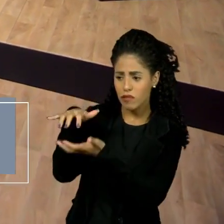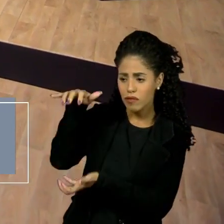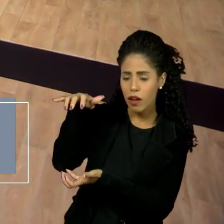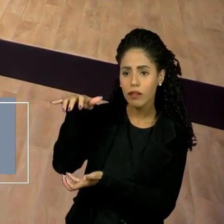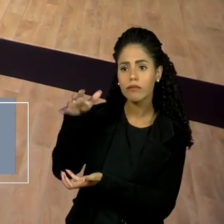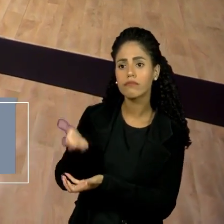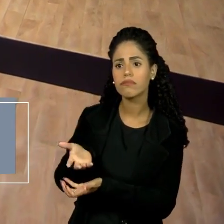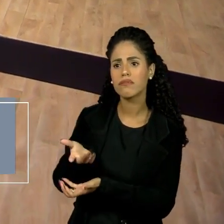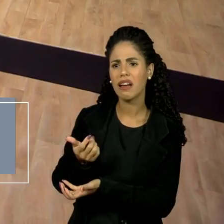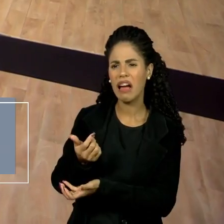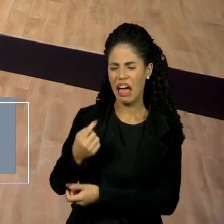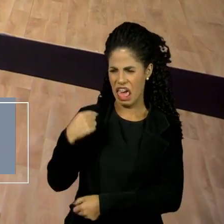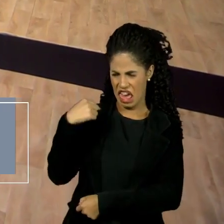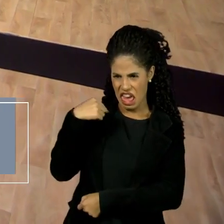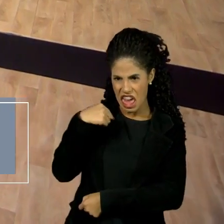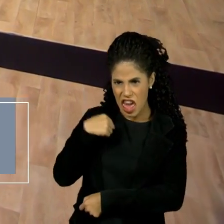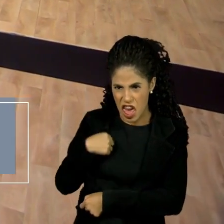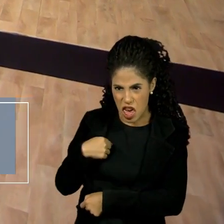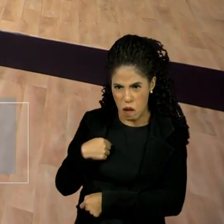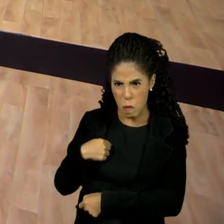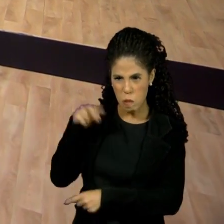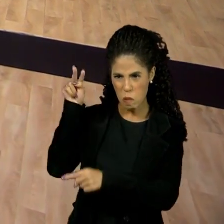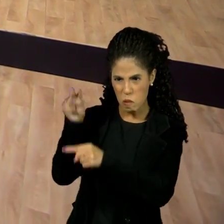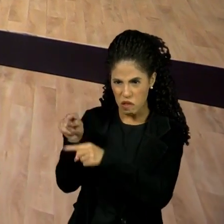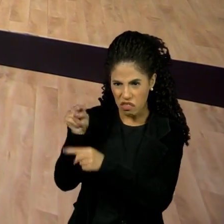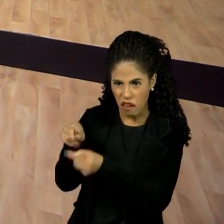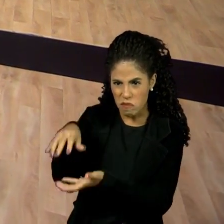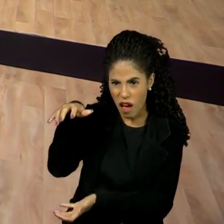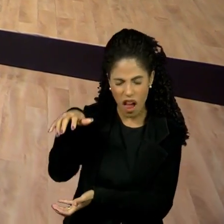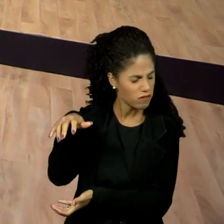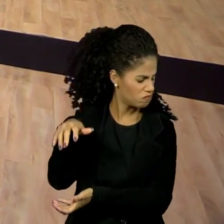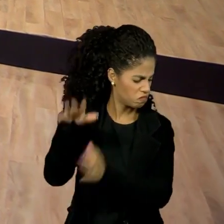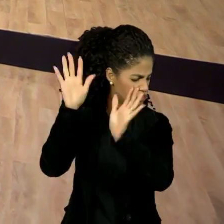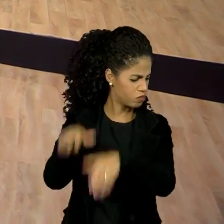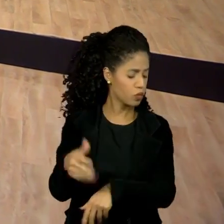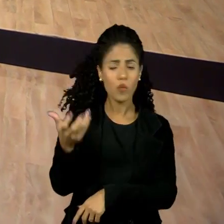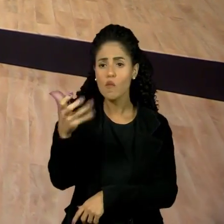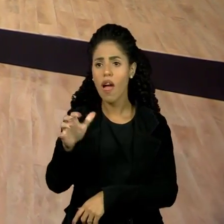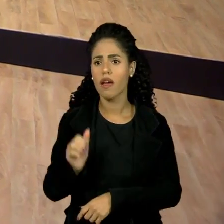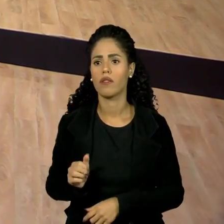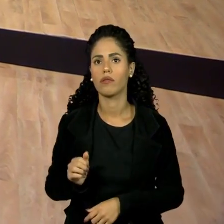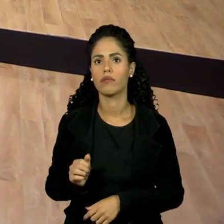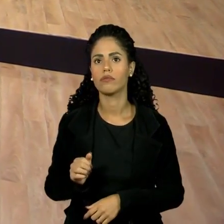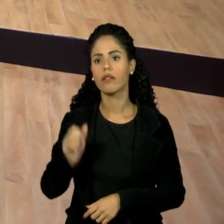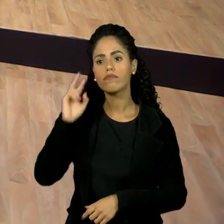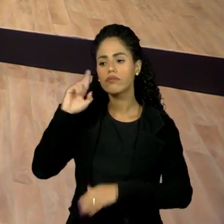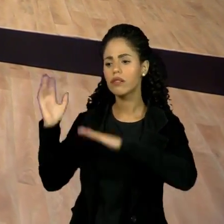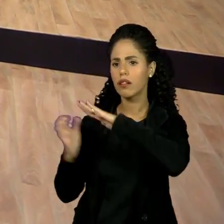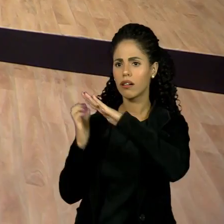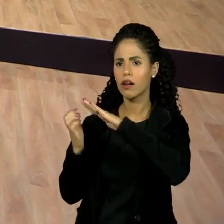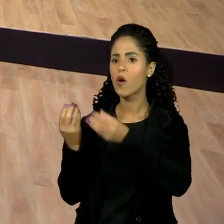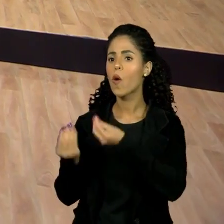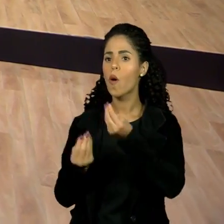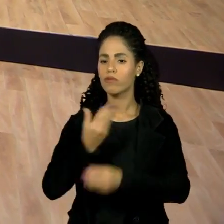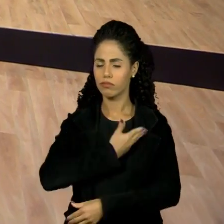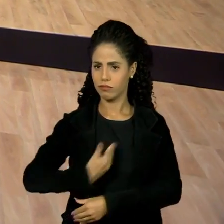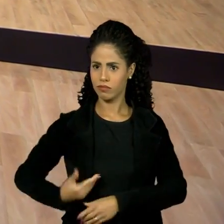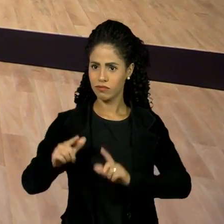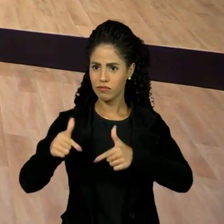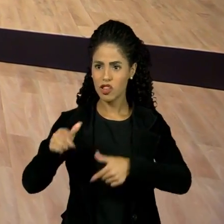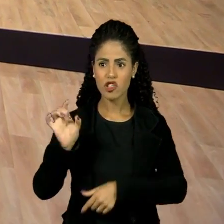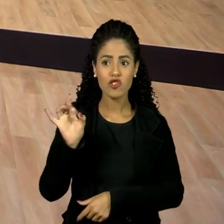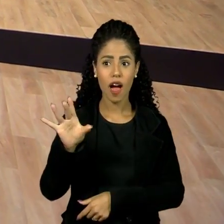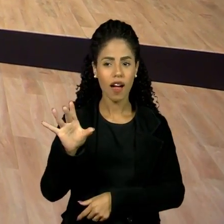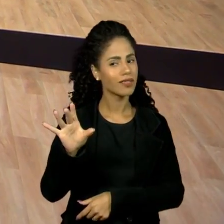ver comigo. Tem que cair a ficha, senhor político, senhor empresário. Isso não é só para o poder público, é